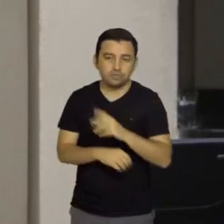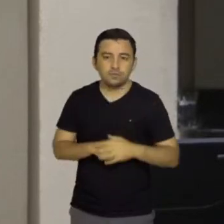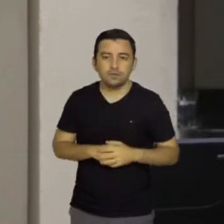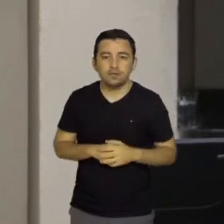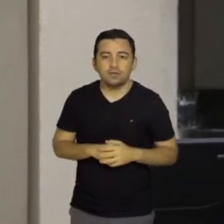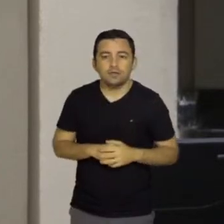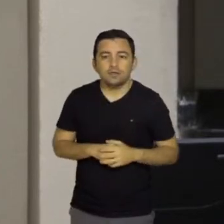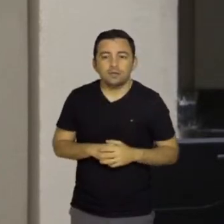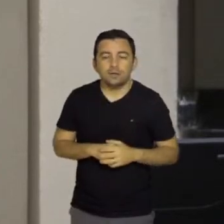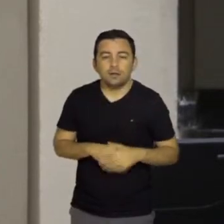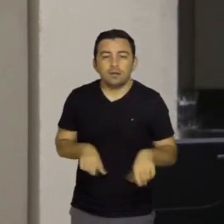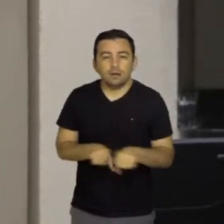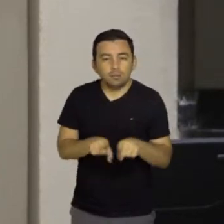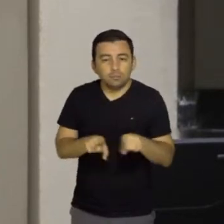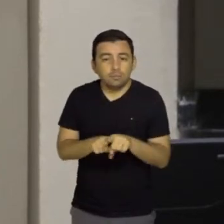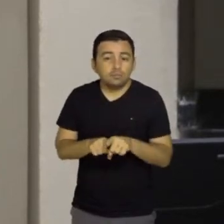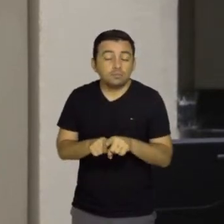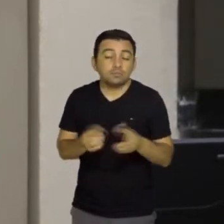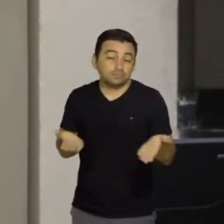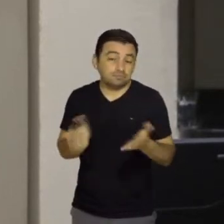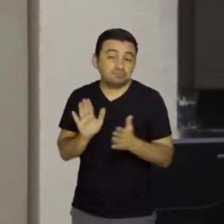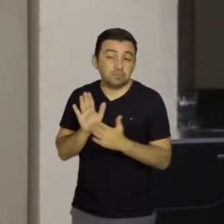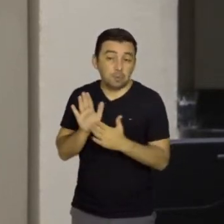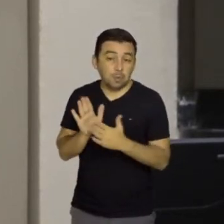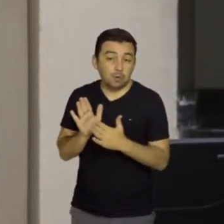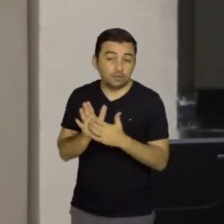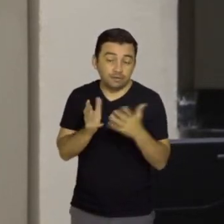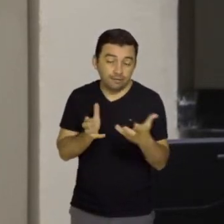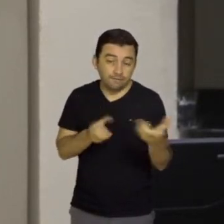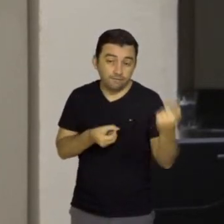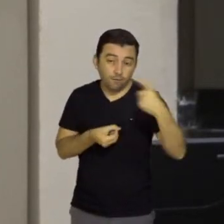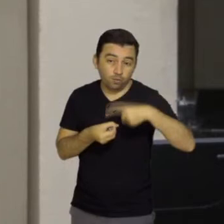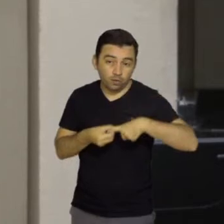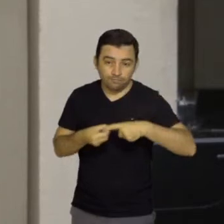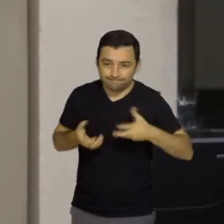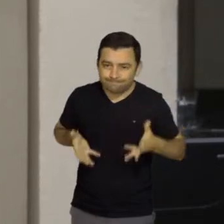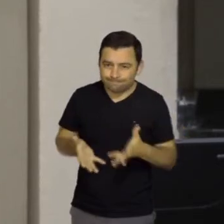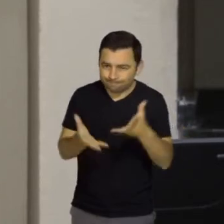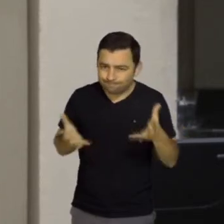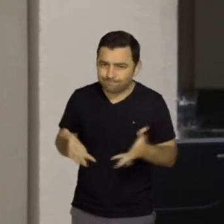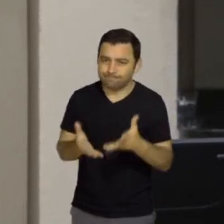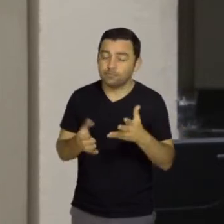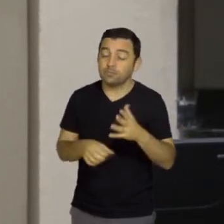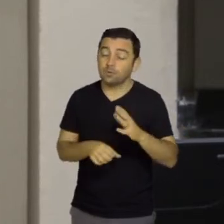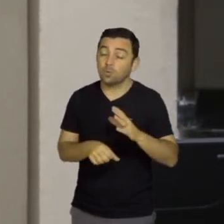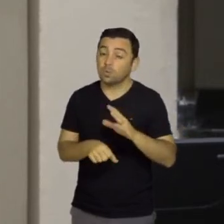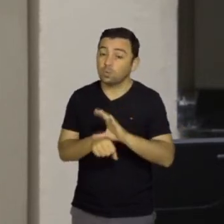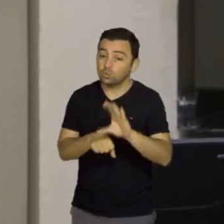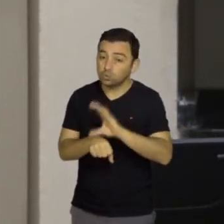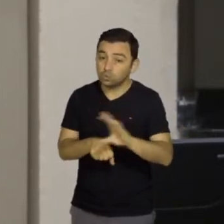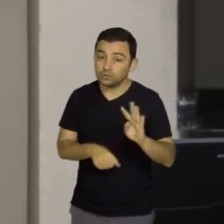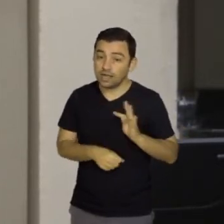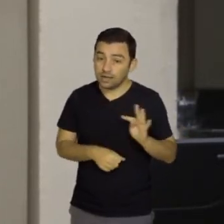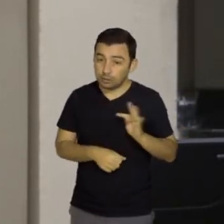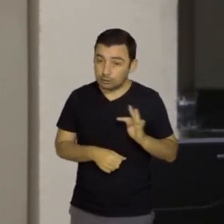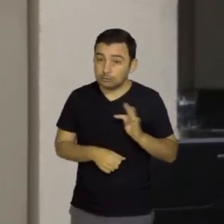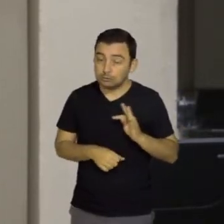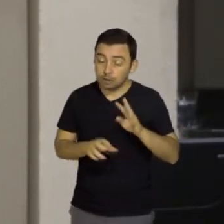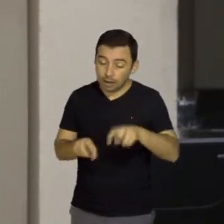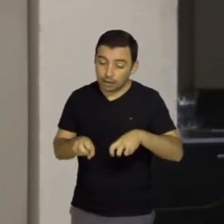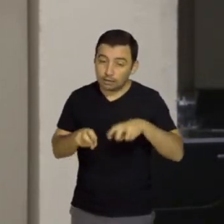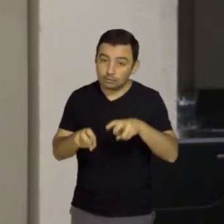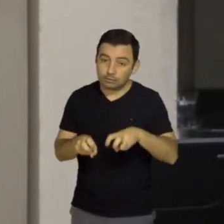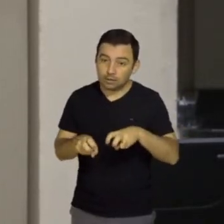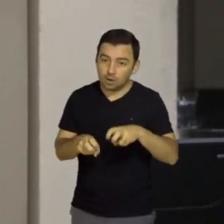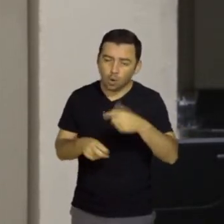Agora, a proposta pretende retomar o incentivo à formação de técnicos agrícolas, rapazes e moças, com